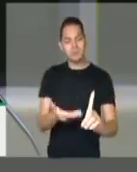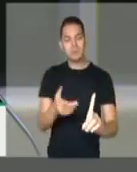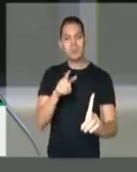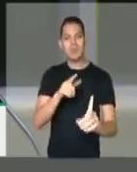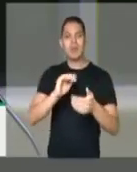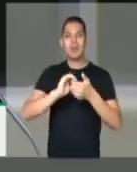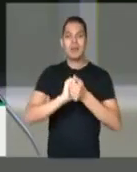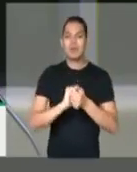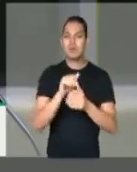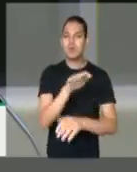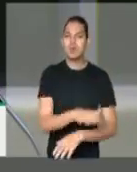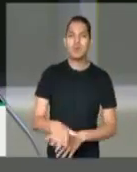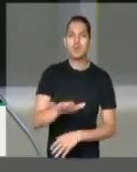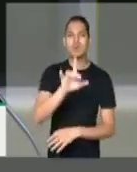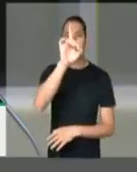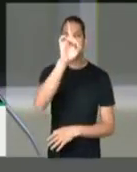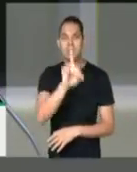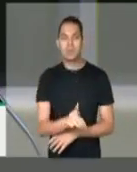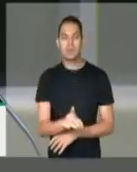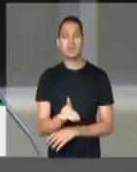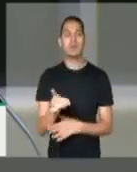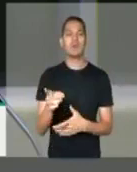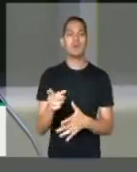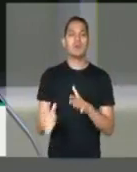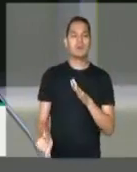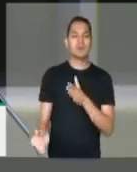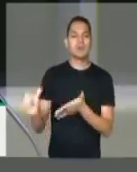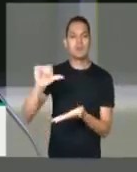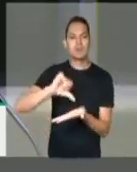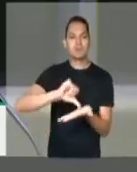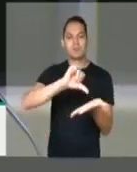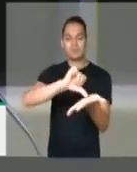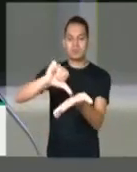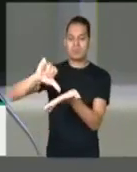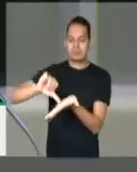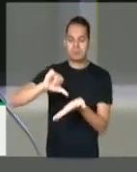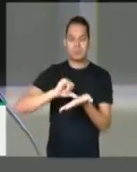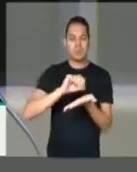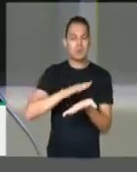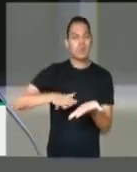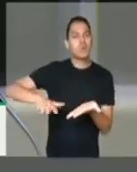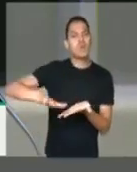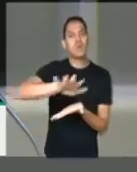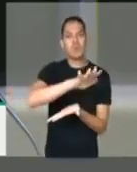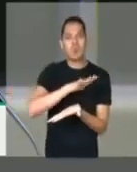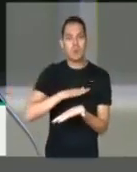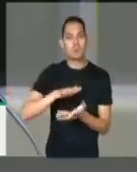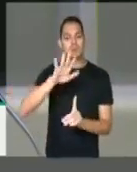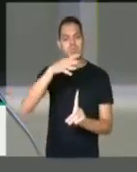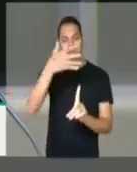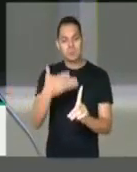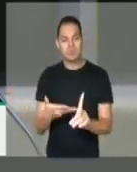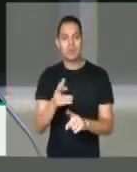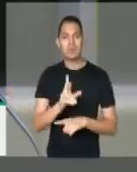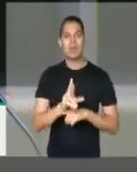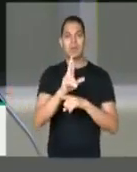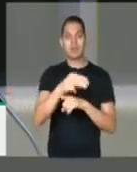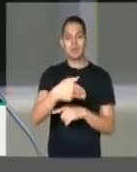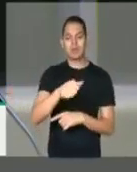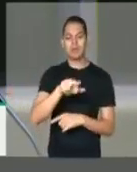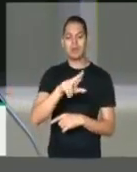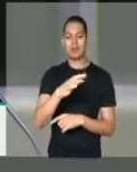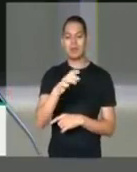saudar a todos os diretores dos mais diversos campos espalhados pelo estado, em nome do Marcelo, diretor